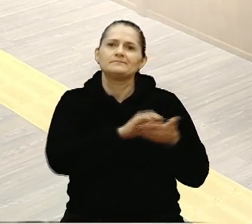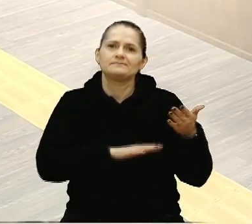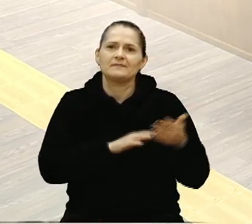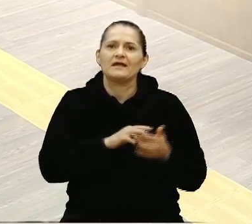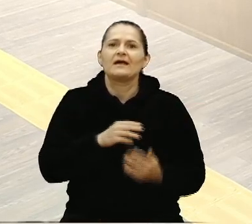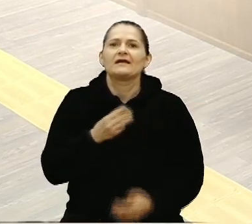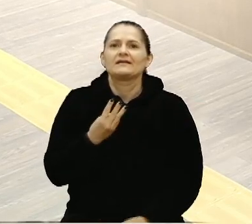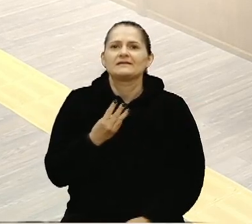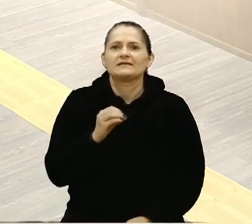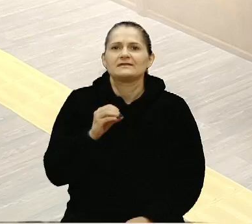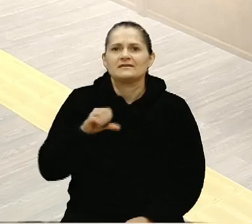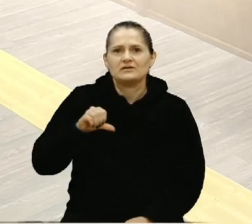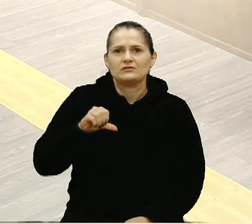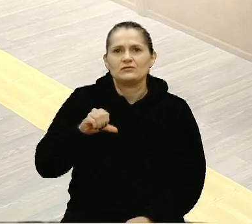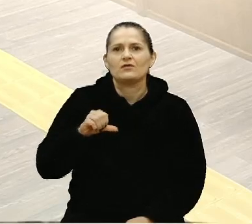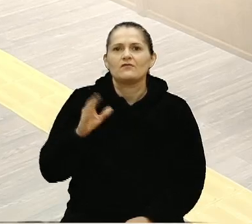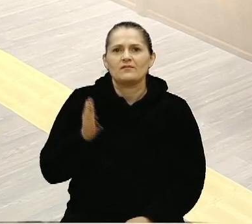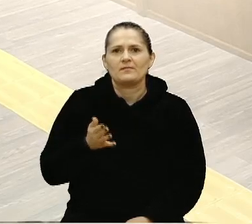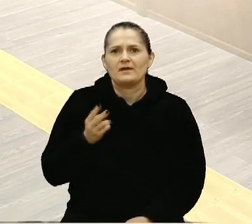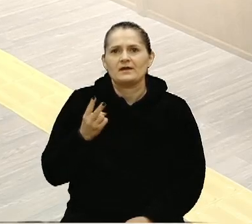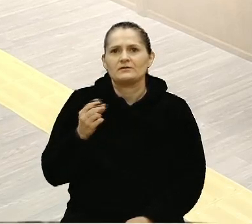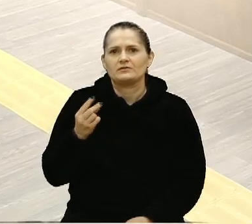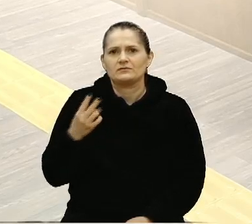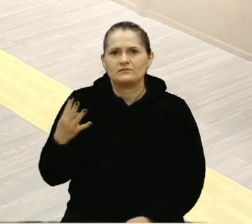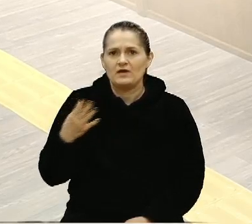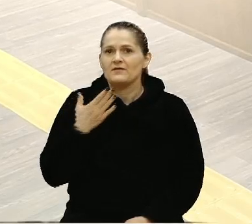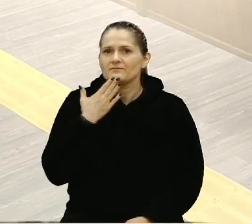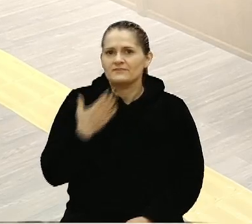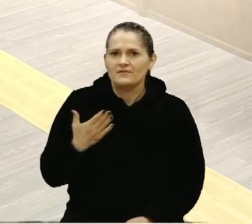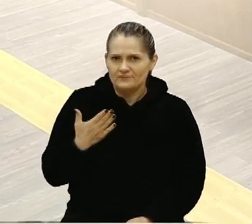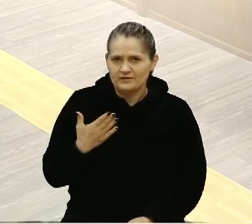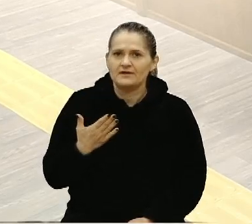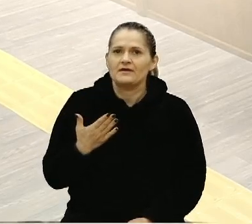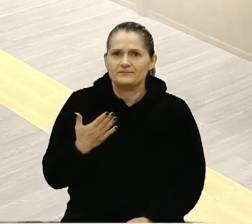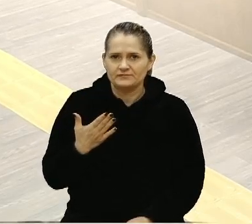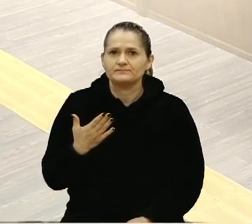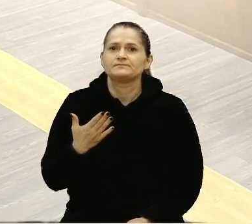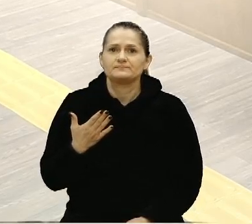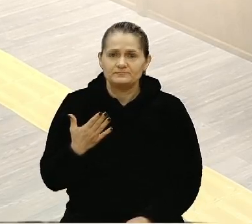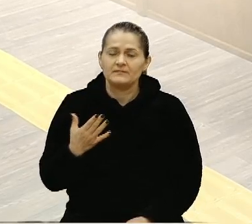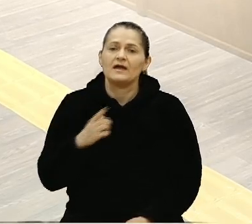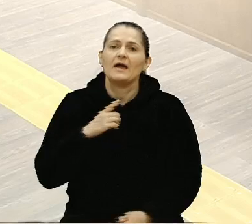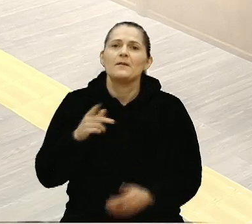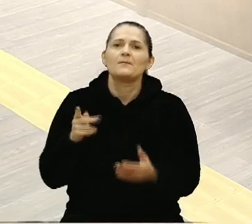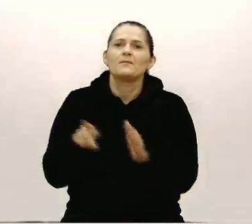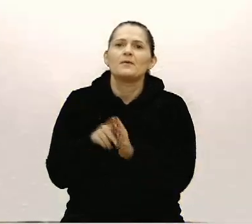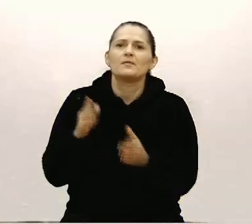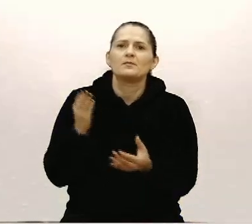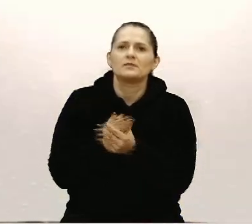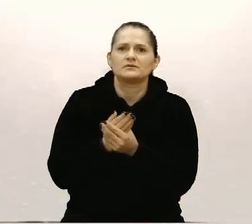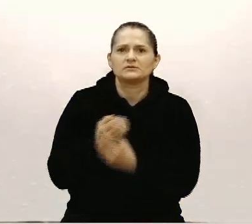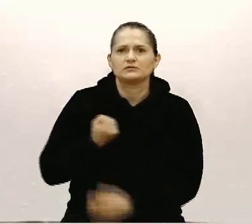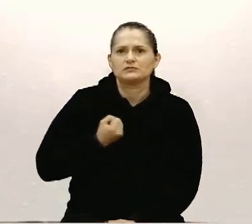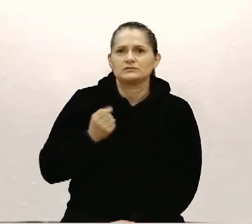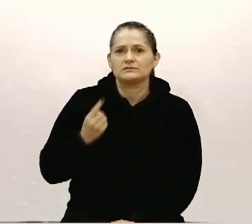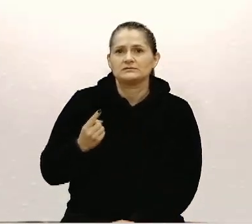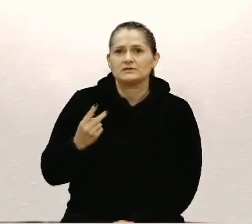309/2024 favorável. Parecer é favorável ao projeto de lei número 99/2024, contido no processo número